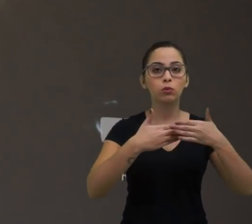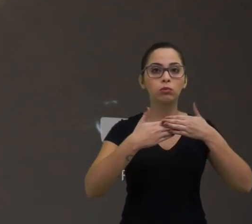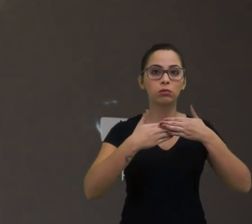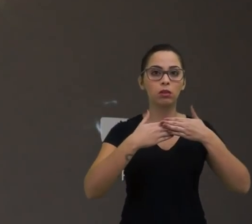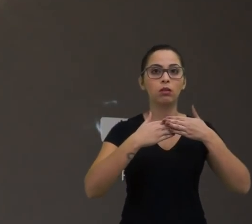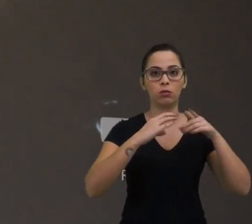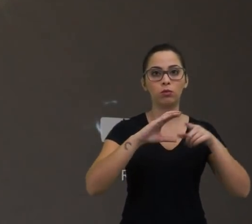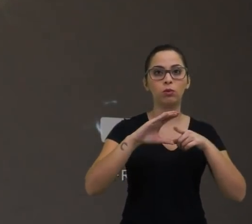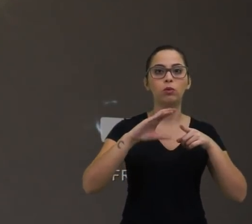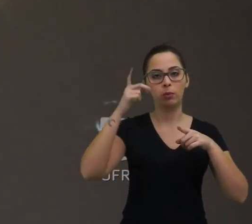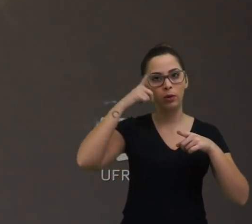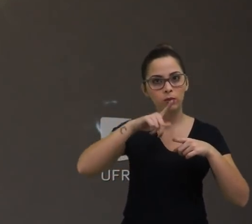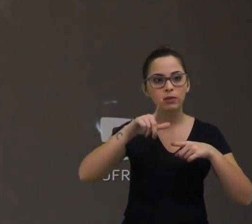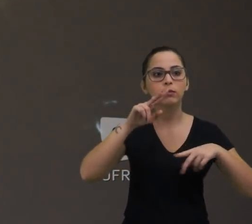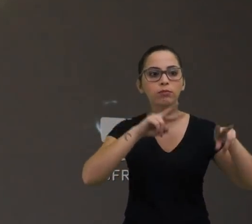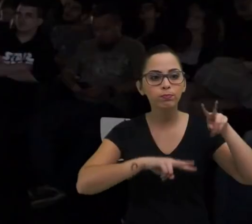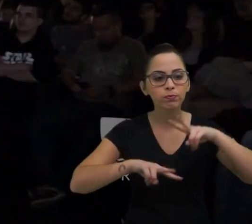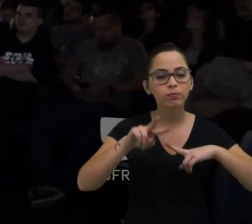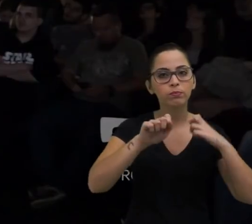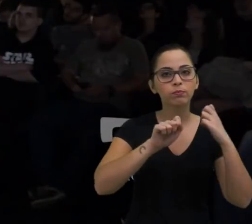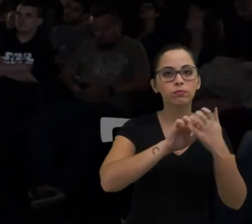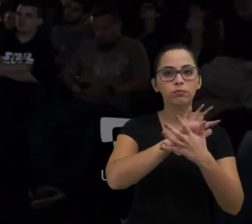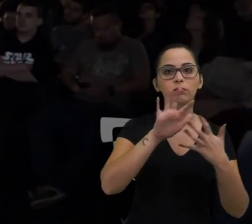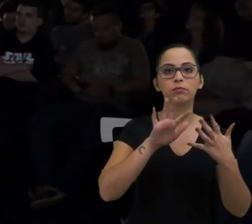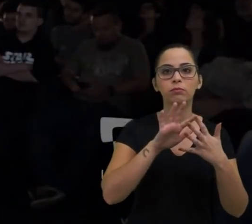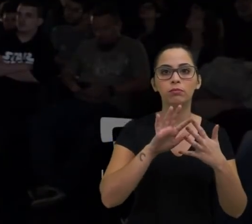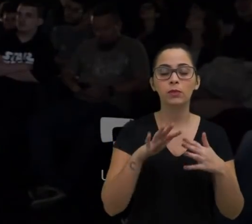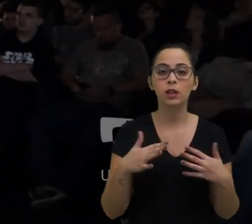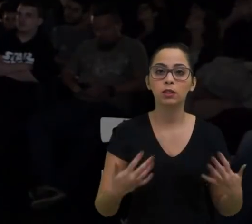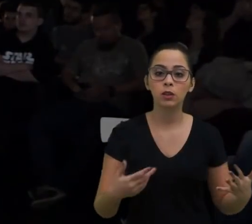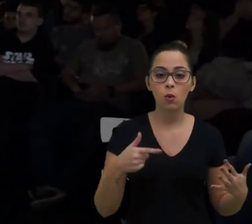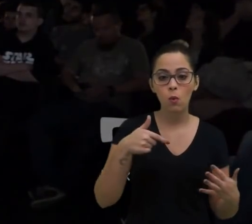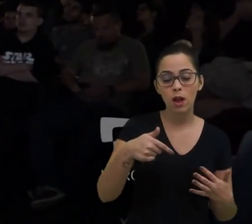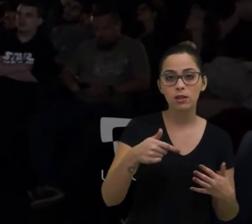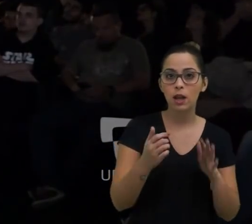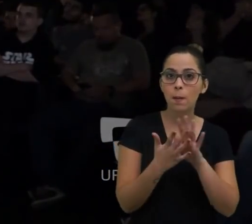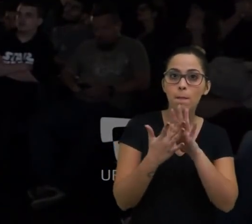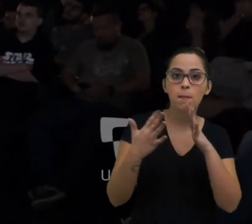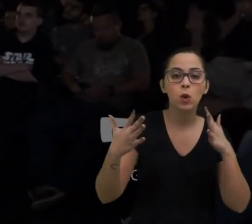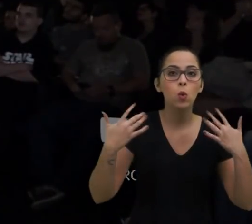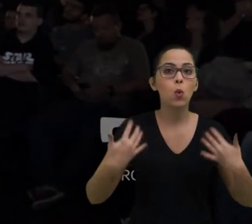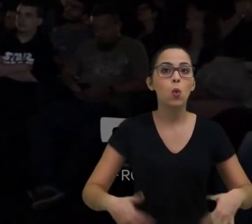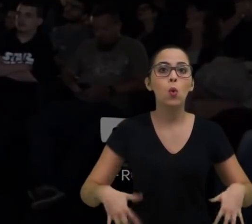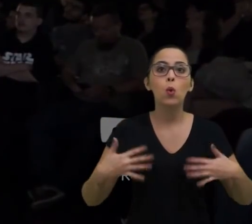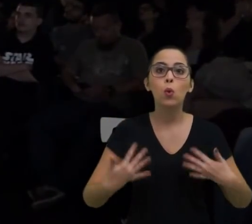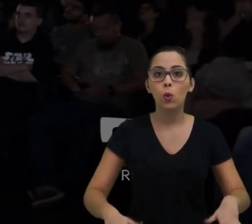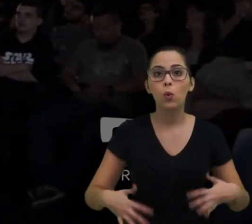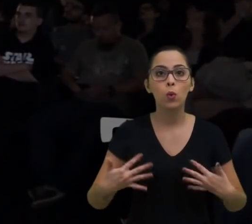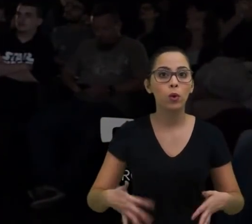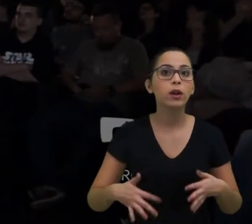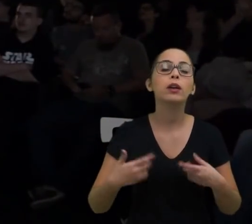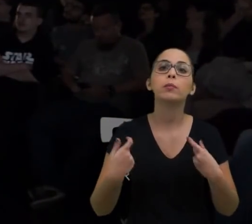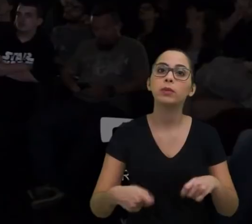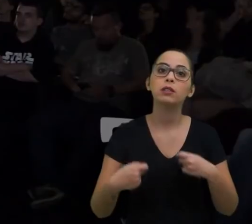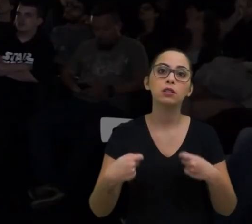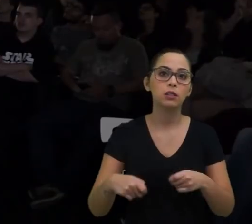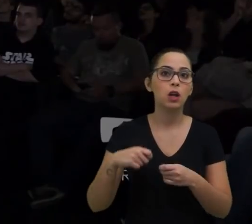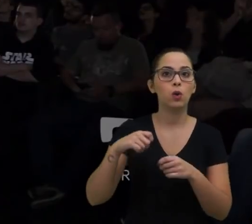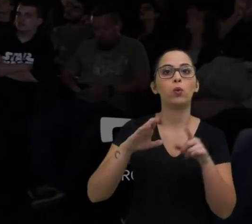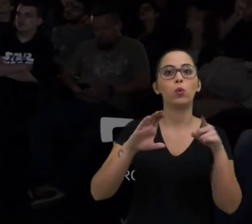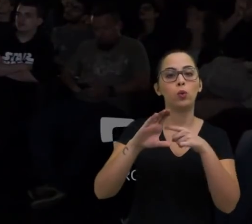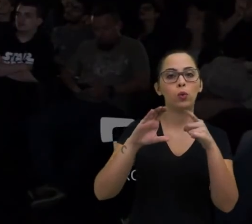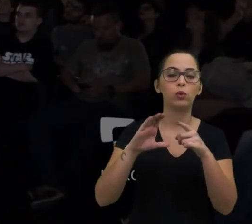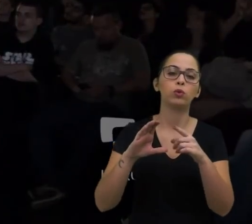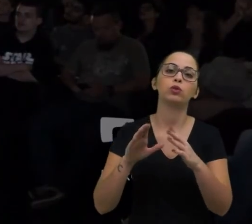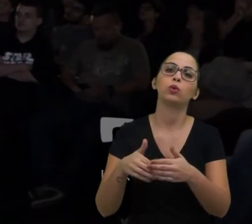É o brilho que ela aparenta ter para a gente. Daí, magnitude absoluta é o brilho real, porque, como eu disse, quanto mais longe, menos luz chega, então